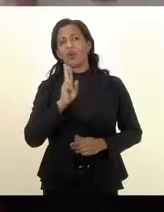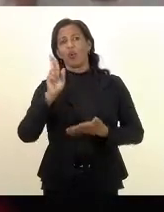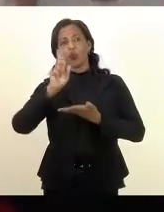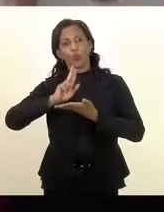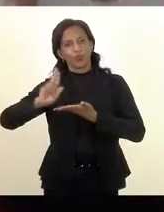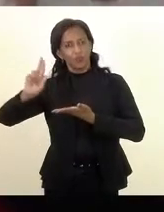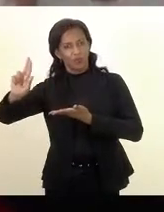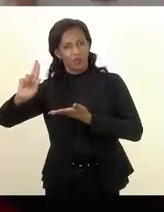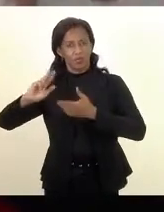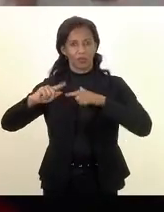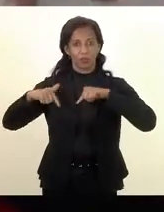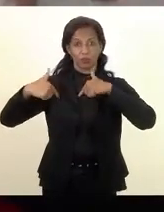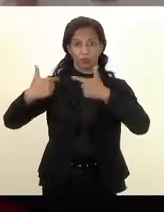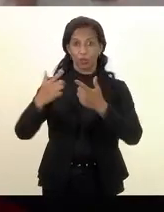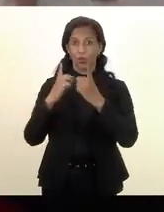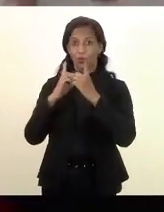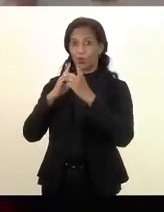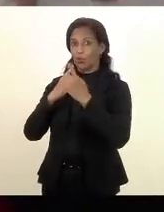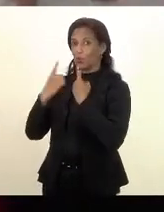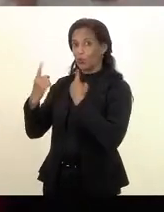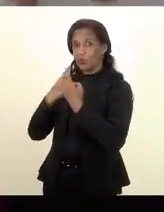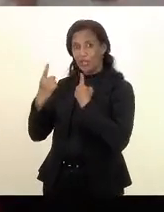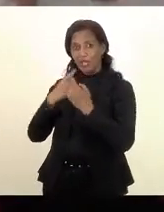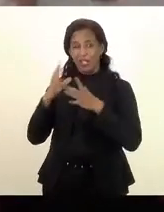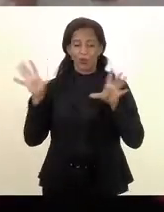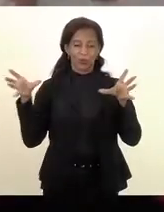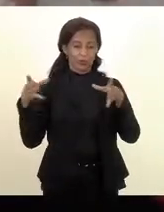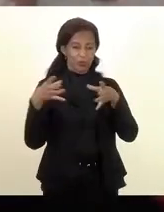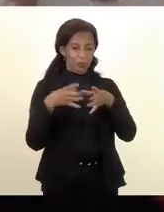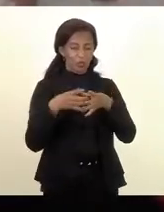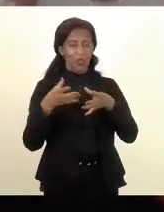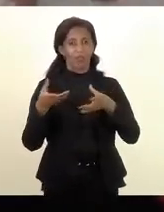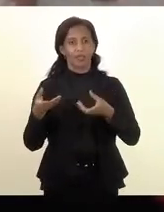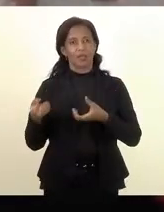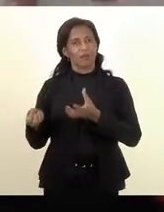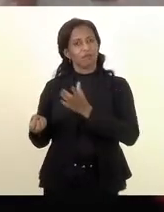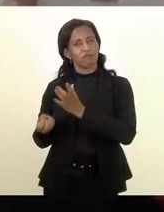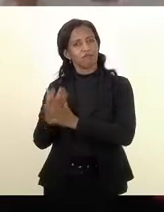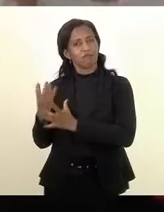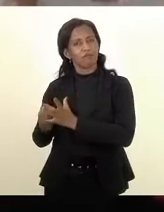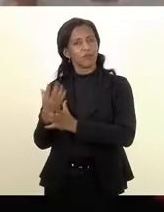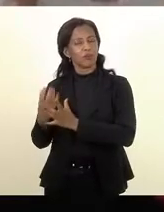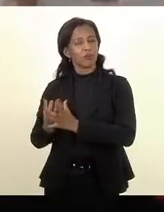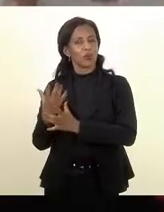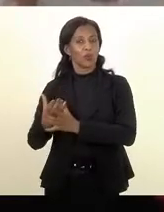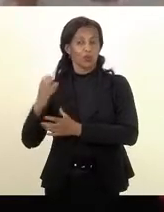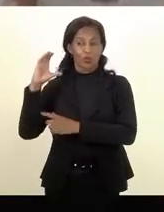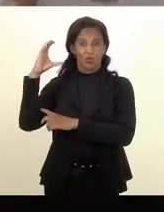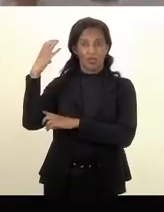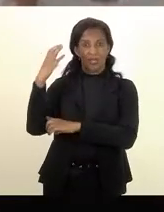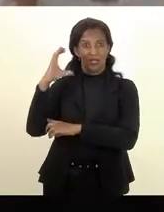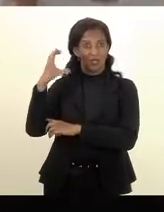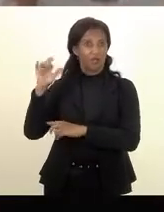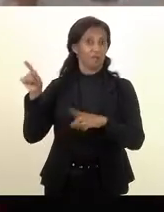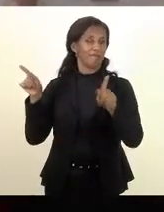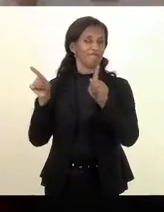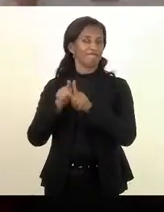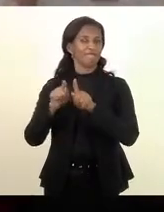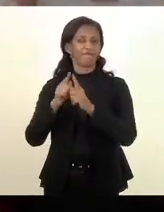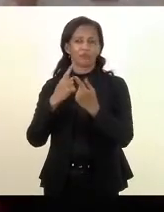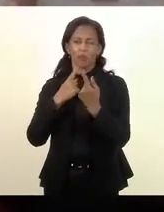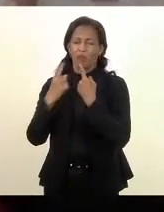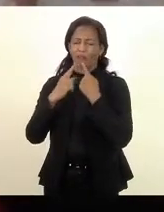relação a atuação no diálogo extra-muros na produção não só na produção científica mas no diálogo